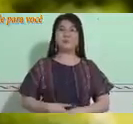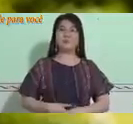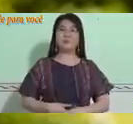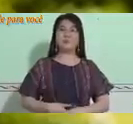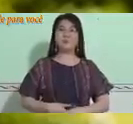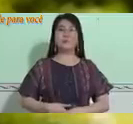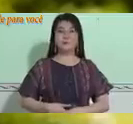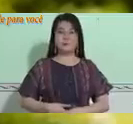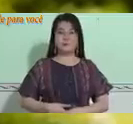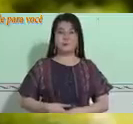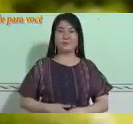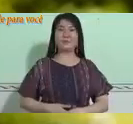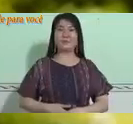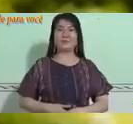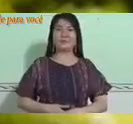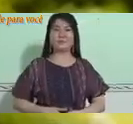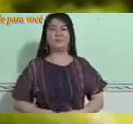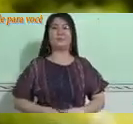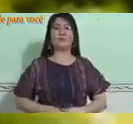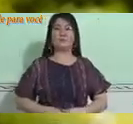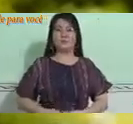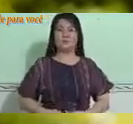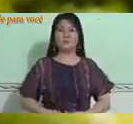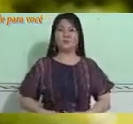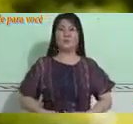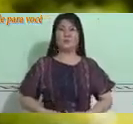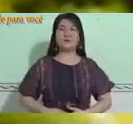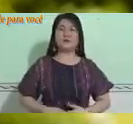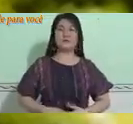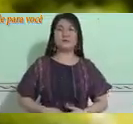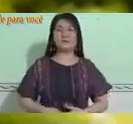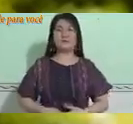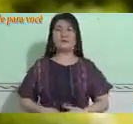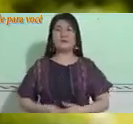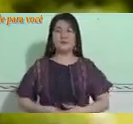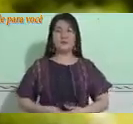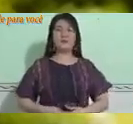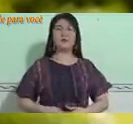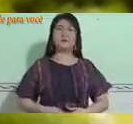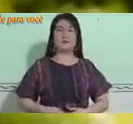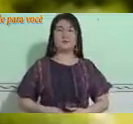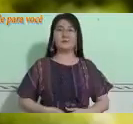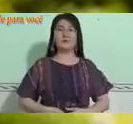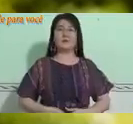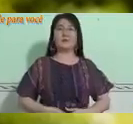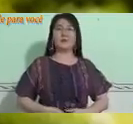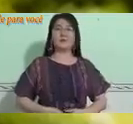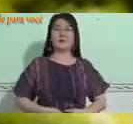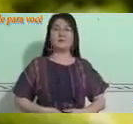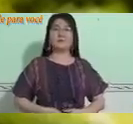crise de asma pode ser identificada através de alguns sinais, como dois pontos de 12 lábios, de coloração